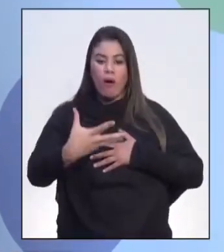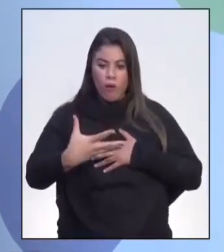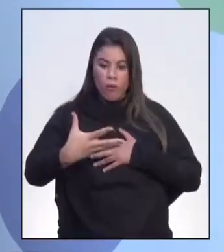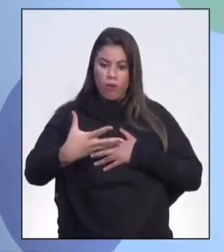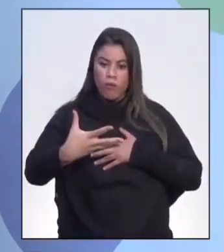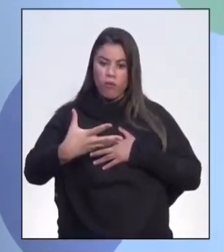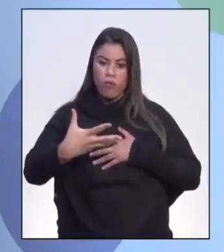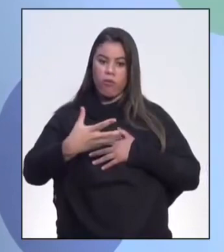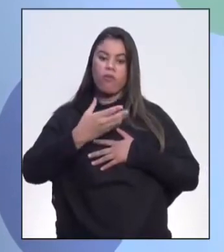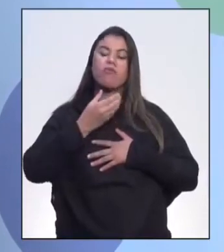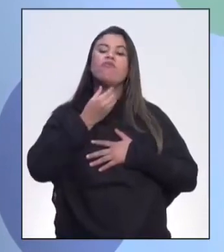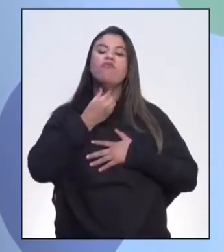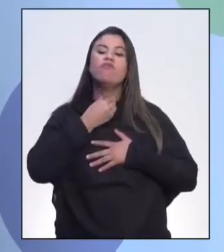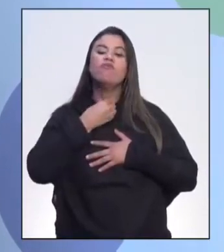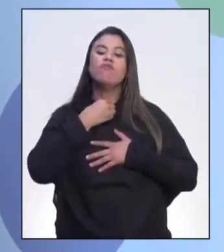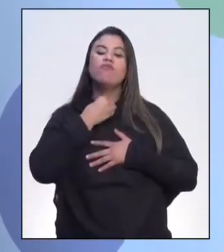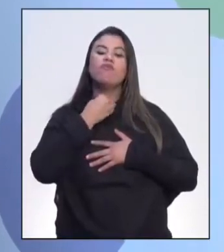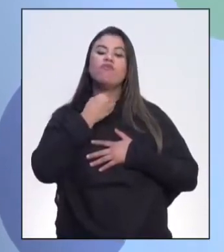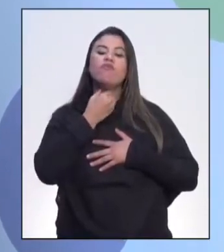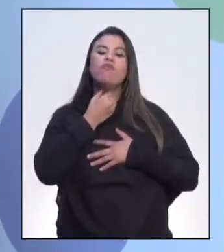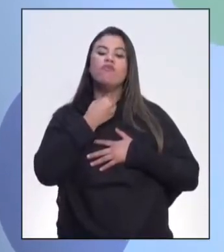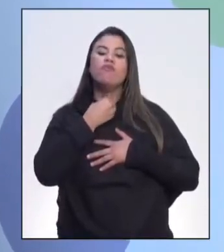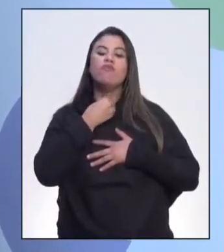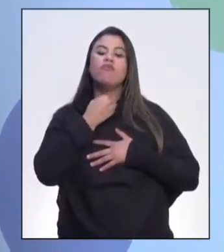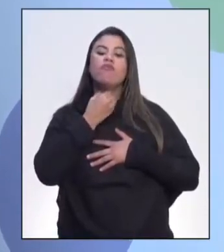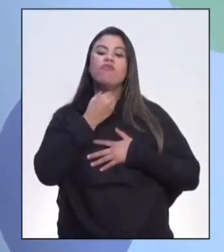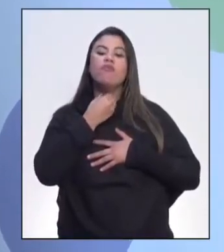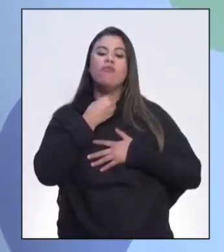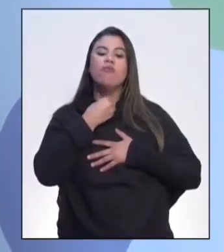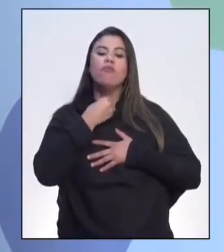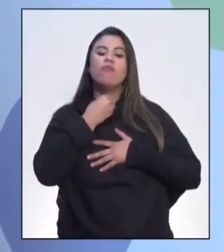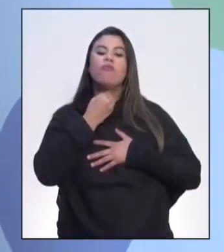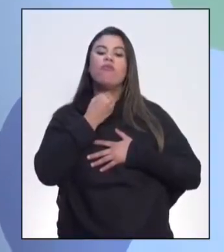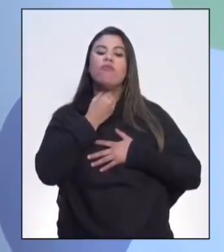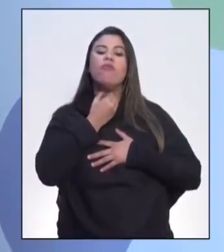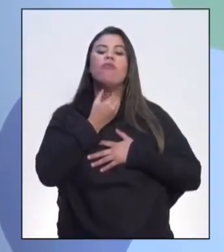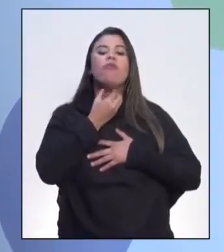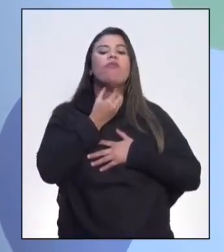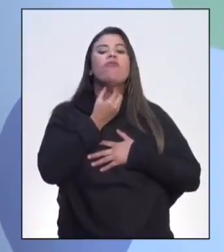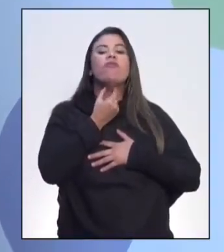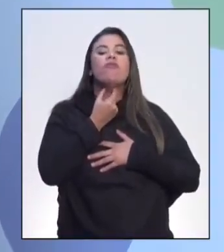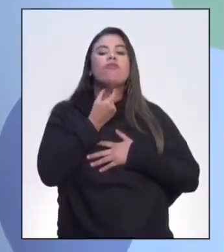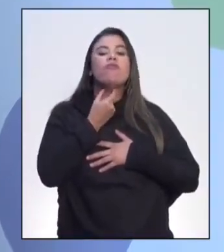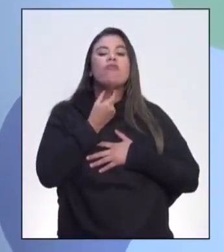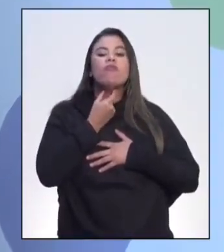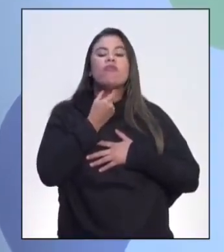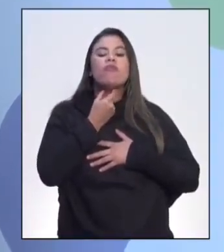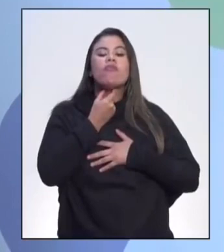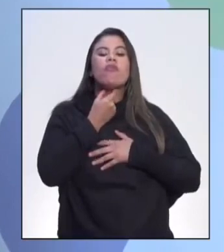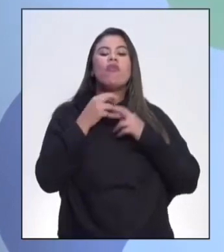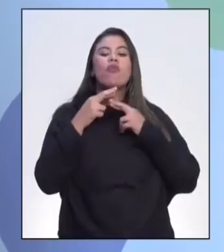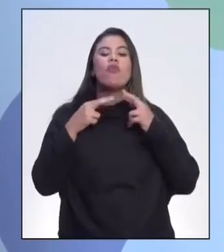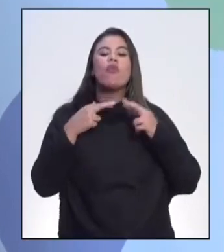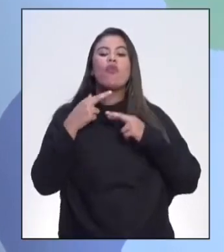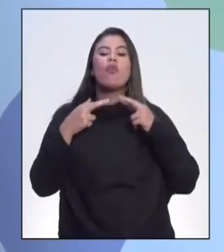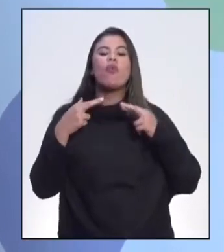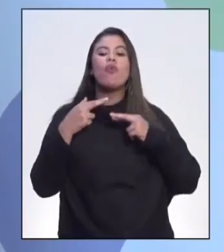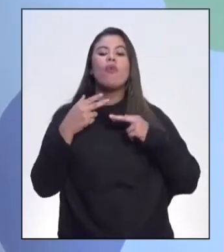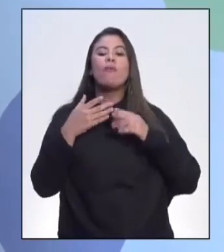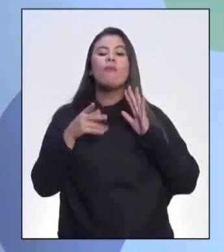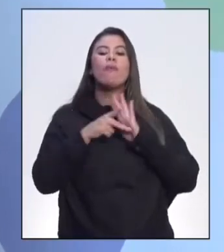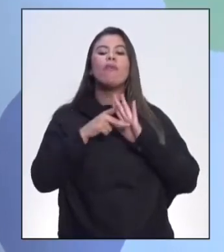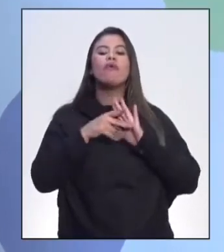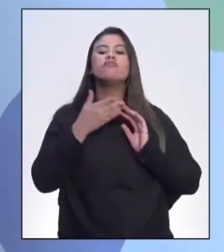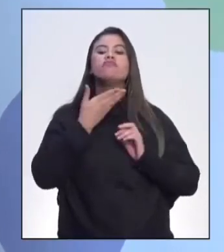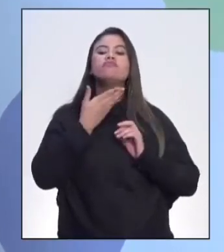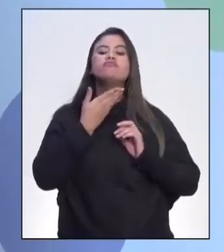jogado aqui nos limites da sua garganta, e aqui a gente tem as pregas vocais, as cordas vocais. E aí